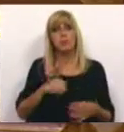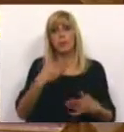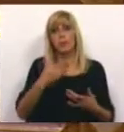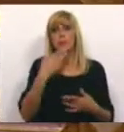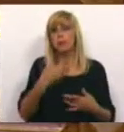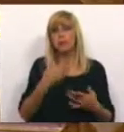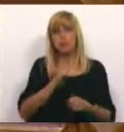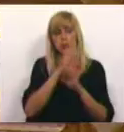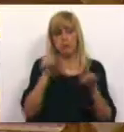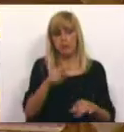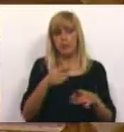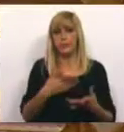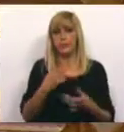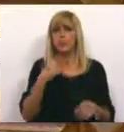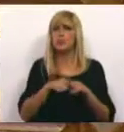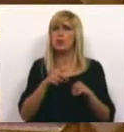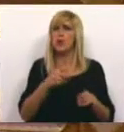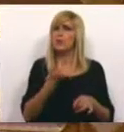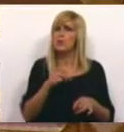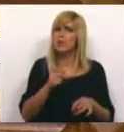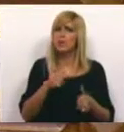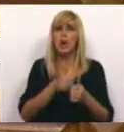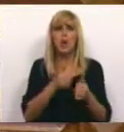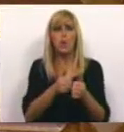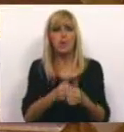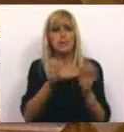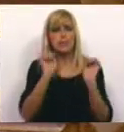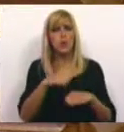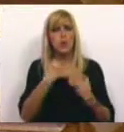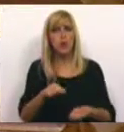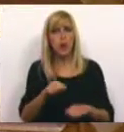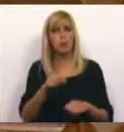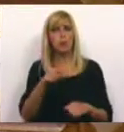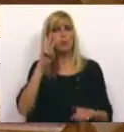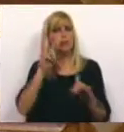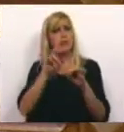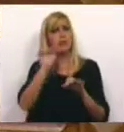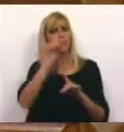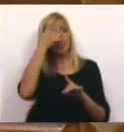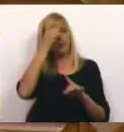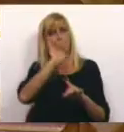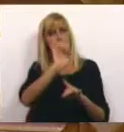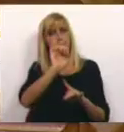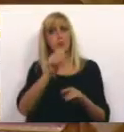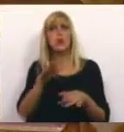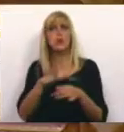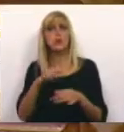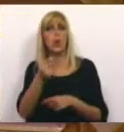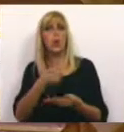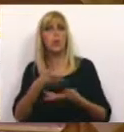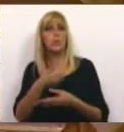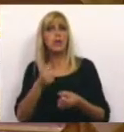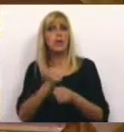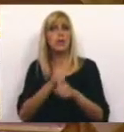de esclarecimento. Ao Sr. Deputado Emílio Guerreiro, acompanha ou não esta leitura? Na sua perspectiva, a situação da nossa economia e do